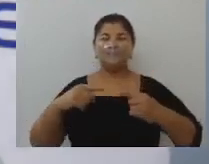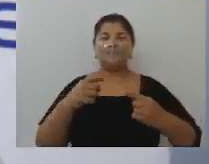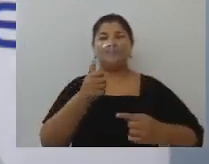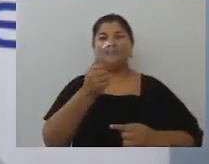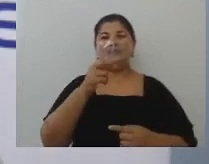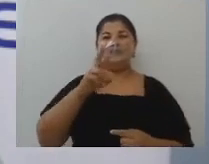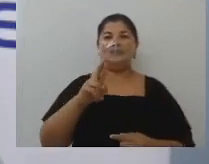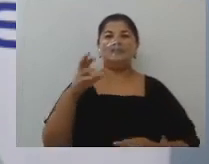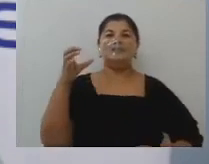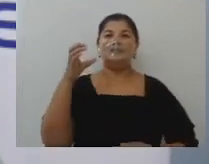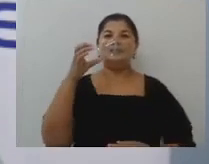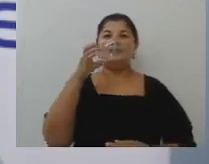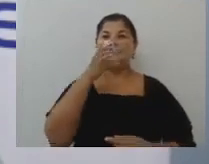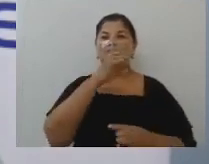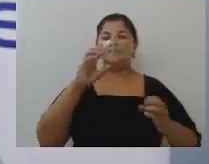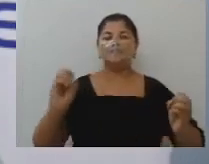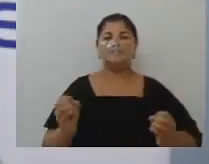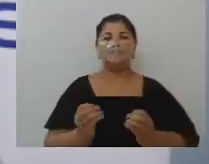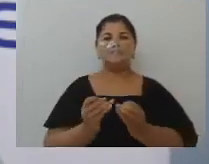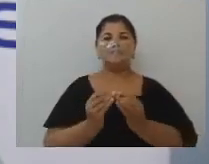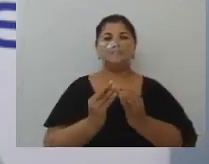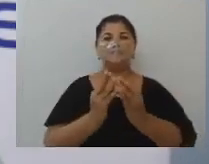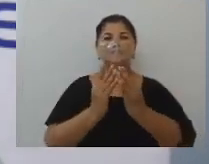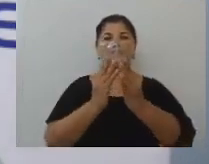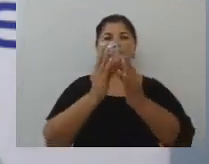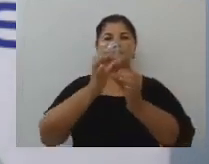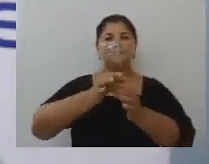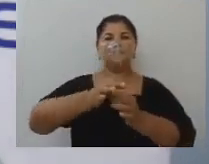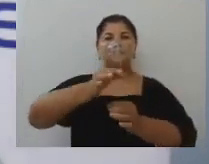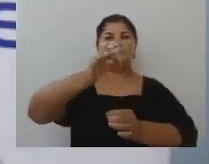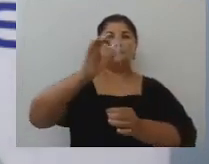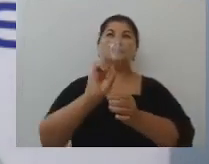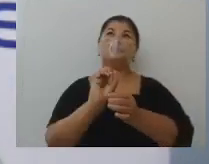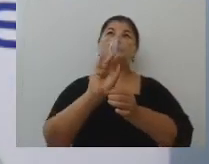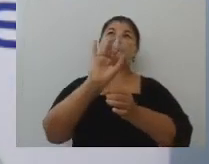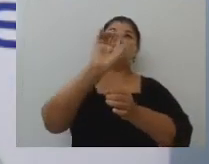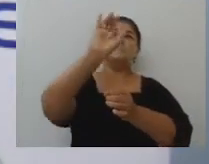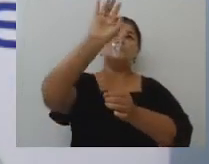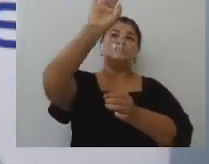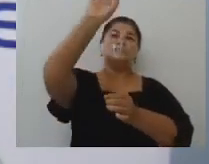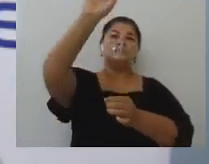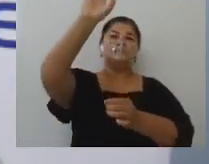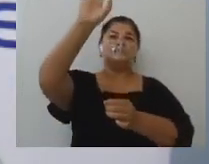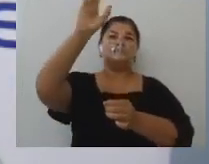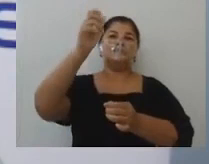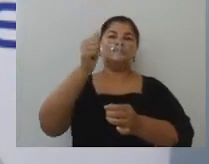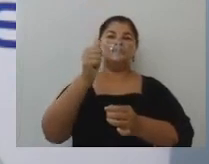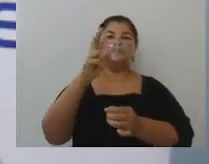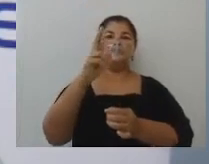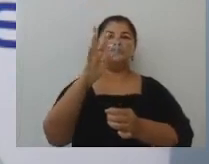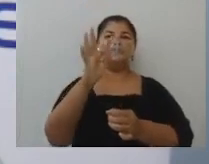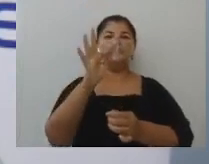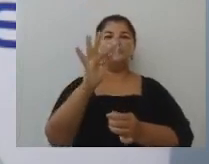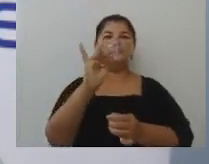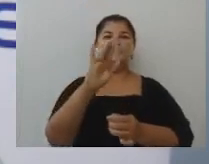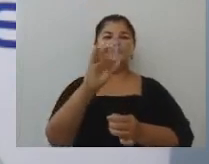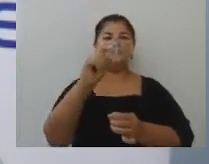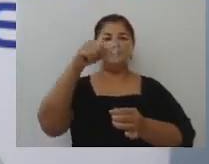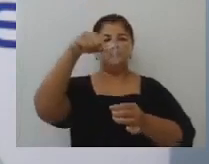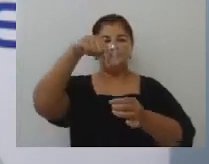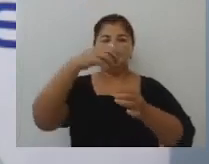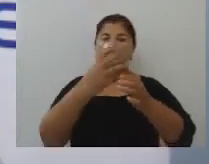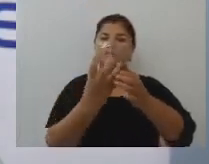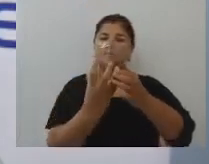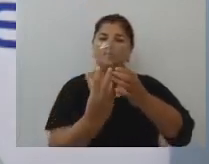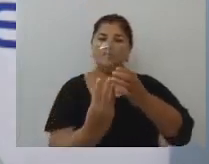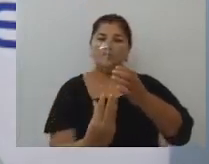quente, ele flui procurando regiões mais altas e o ar frio tende a descer. Eu esquentei embaixo